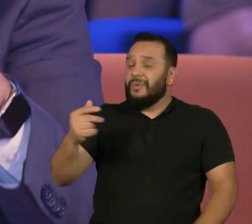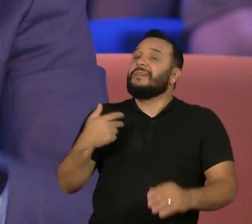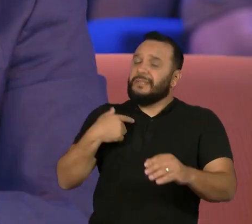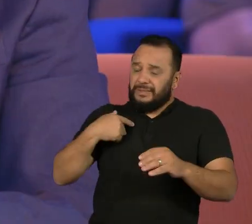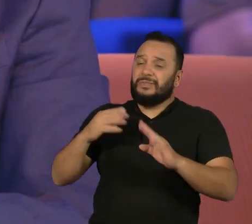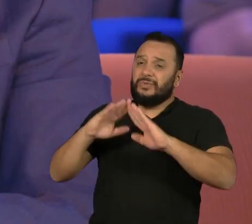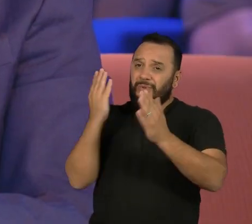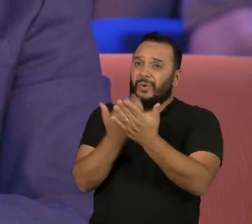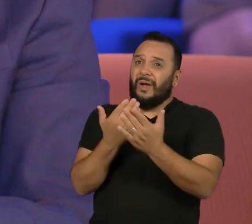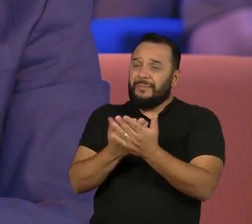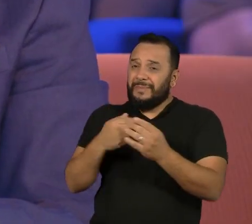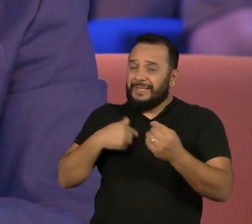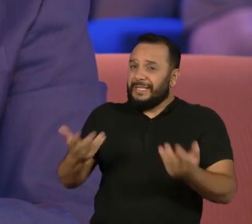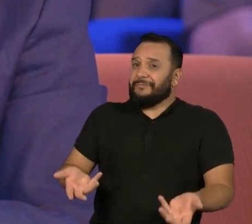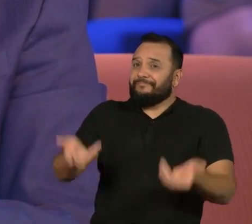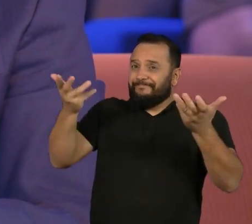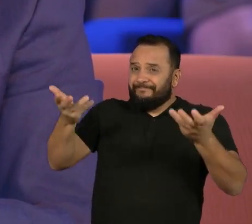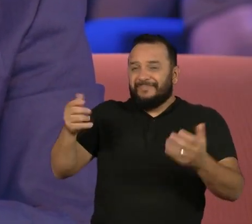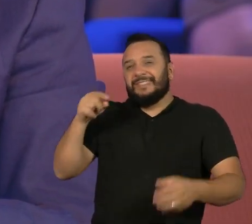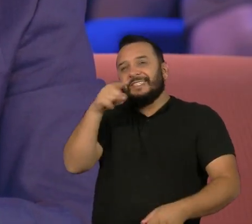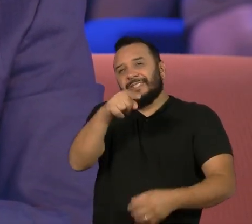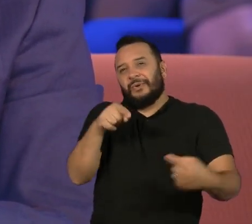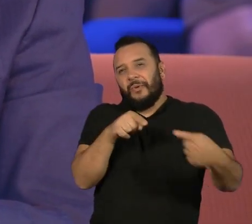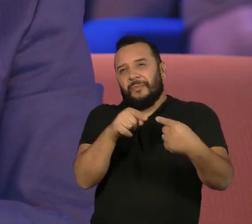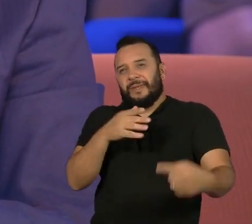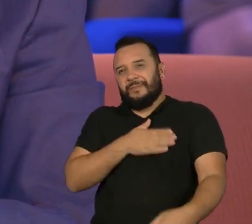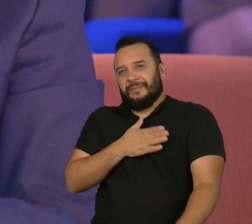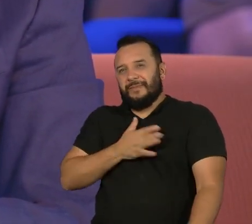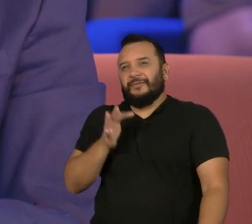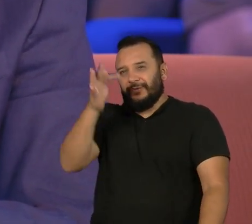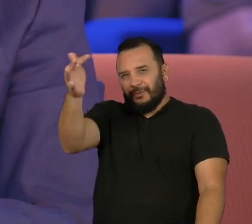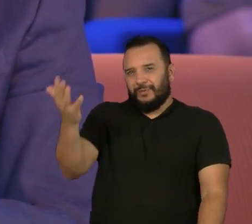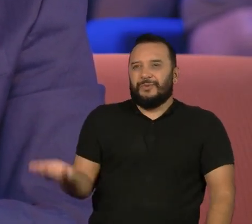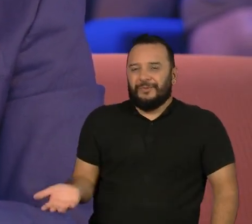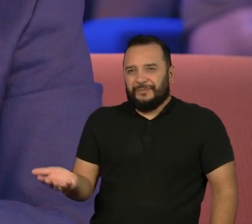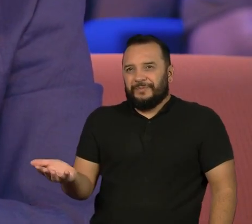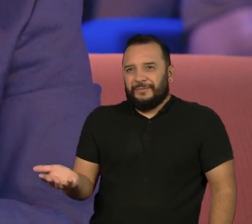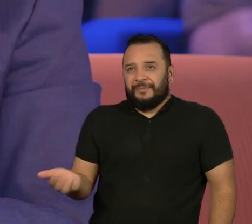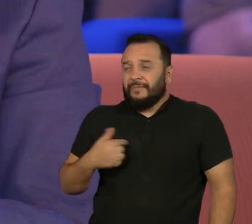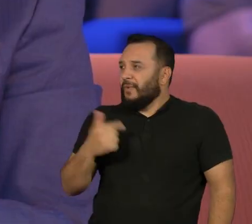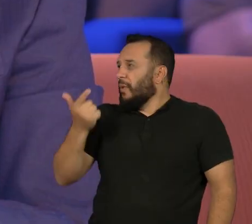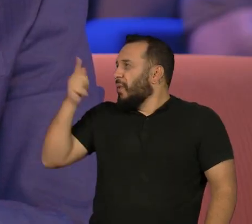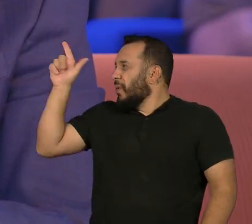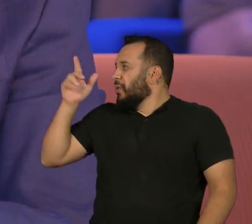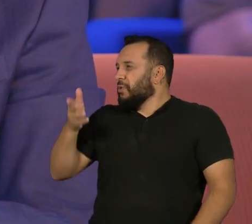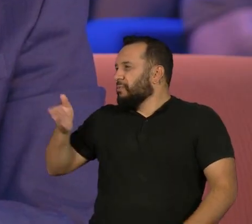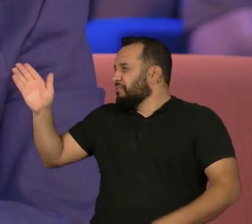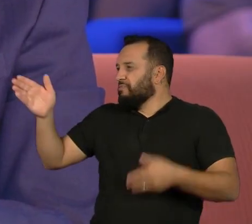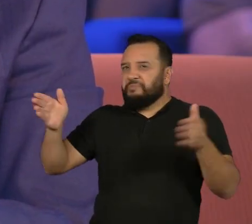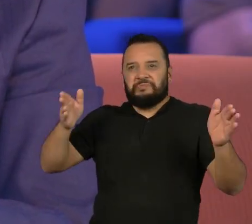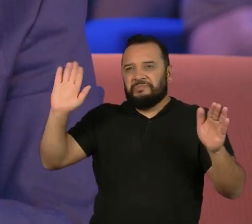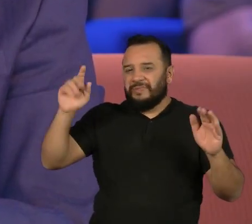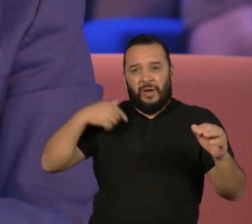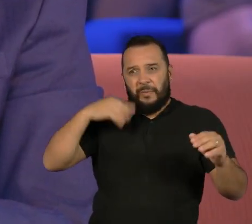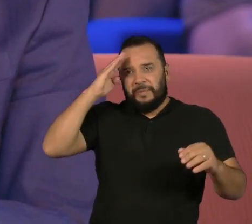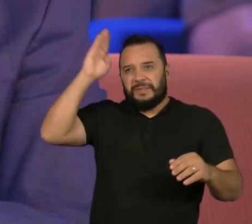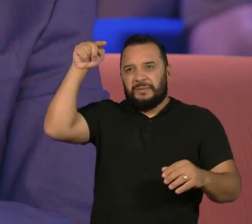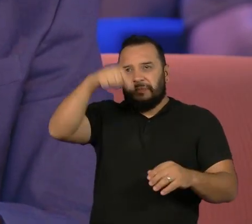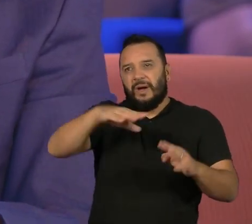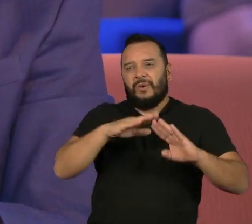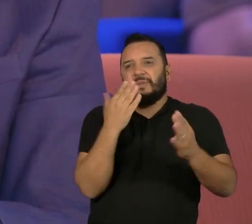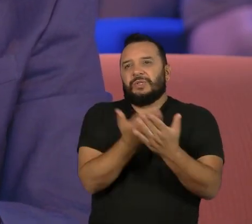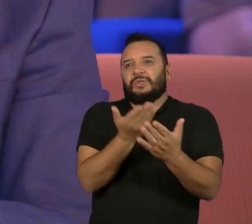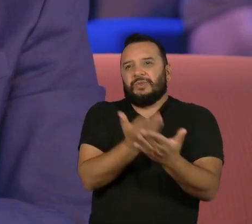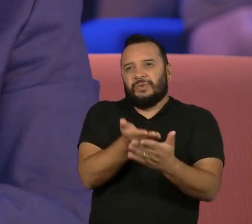e pensar, isso está fazendo sentido para o meu futuro. Nenhum outro caminho tem que ser mais promissor para o futuro de